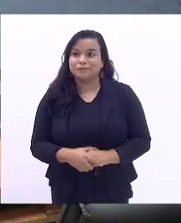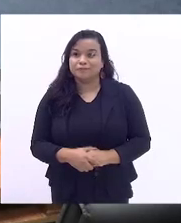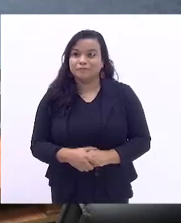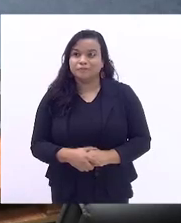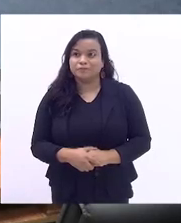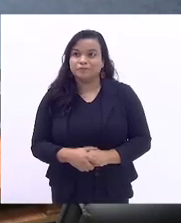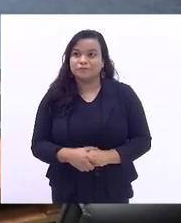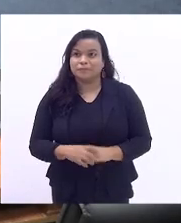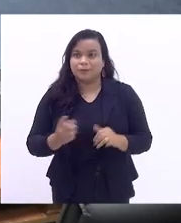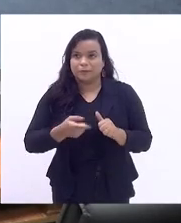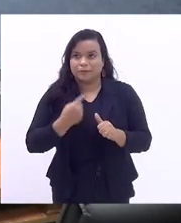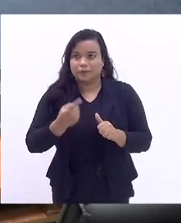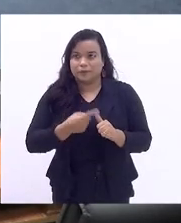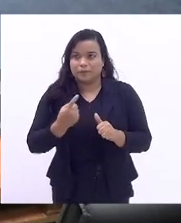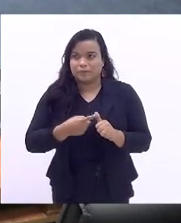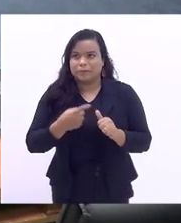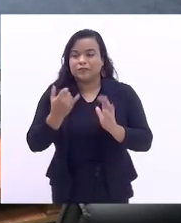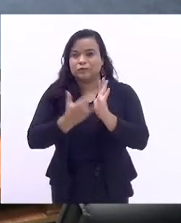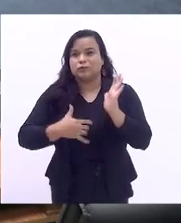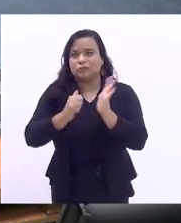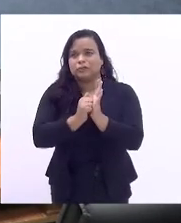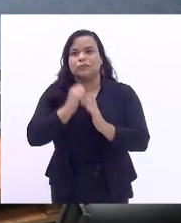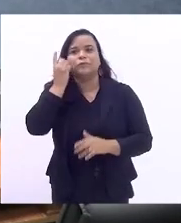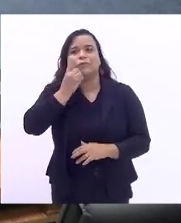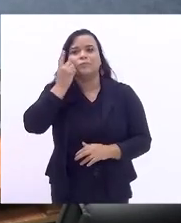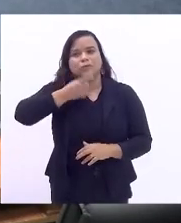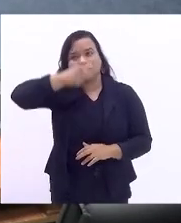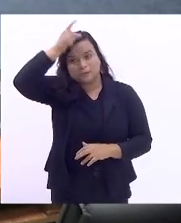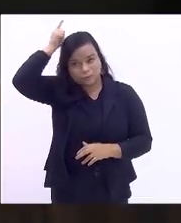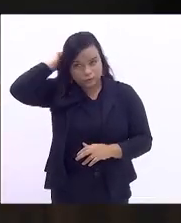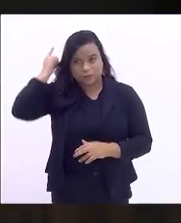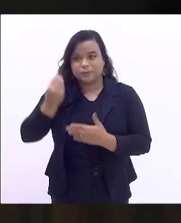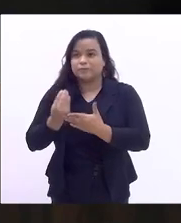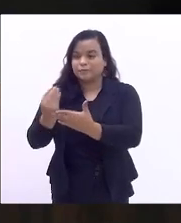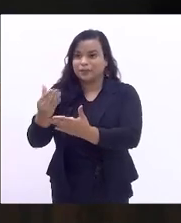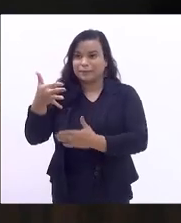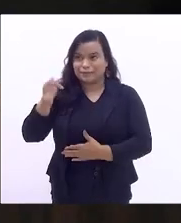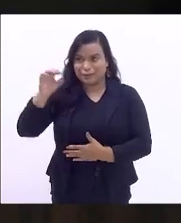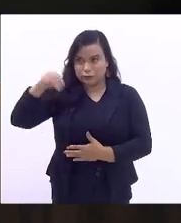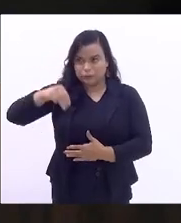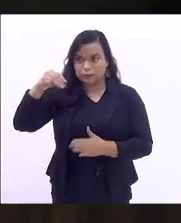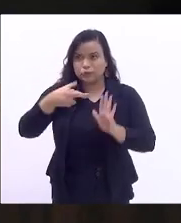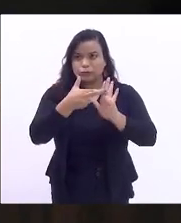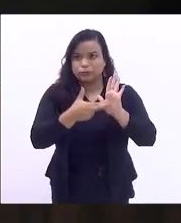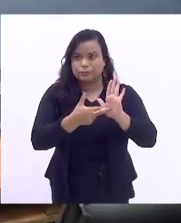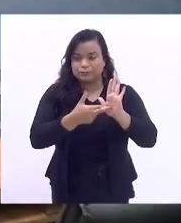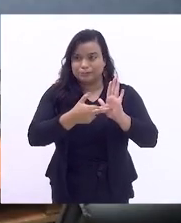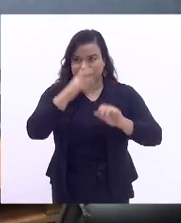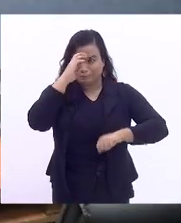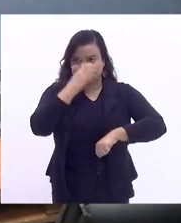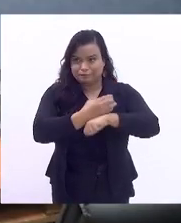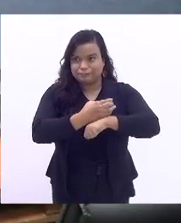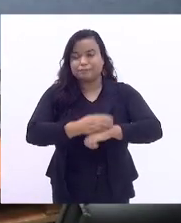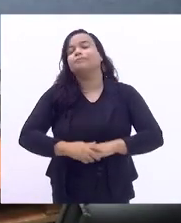o primeiro orador inscrito a Deputado Luiz Paulo o senhor dispõe de dez minutos regimental